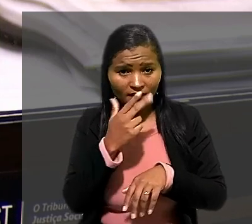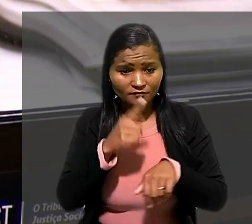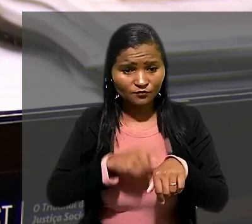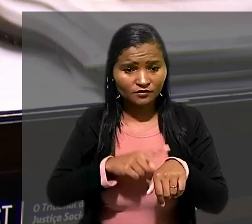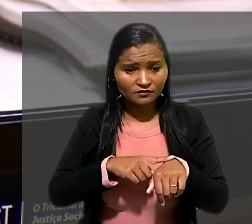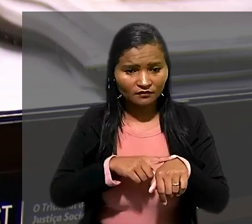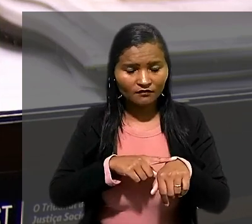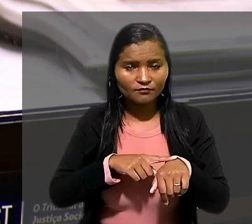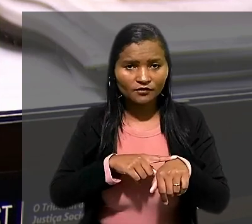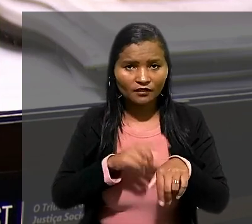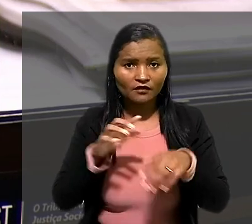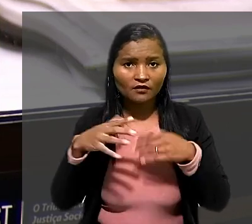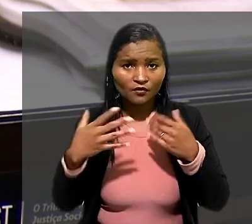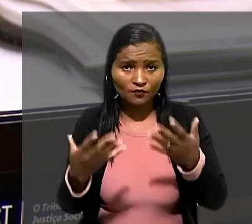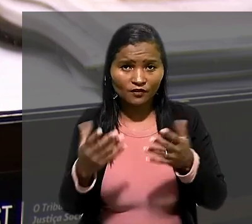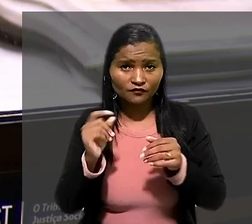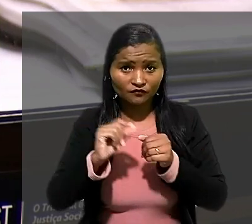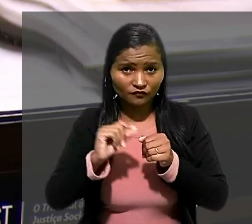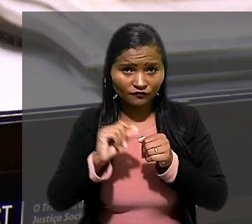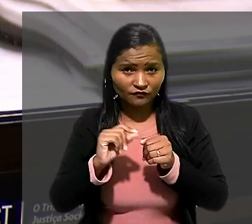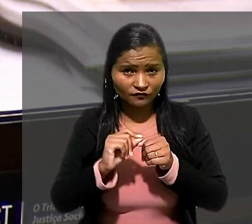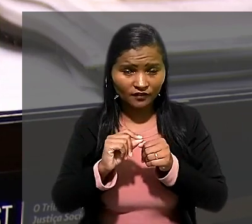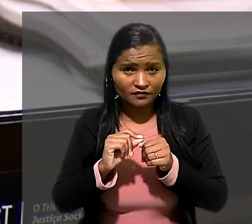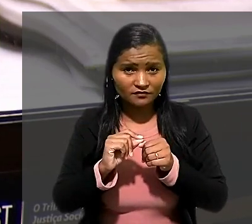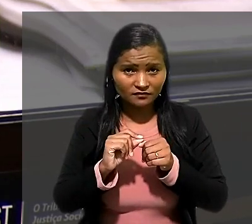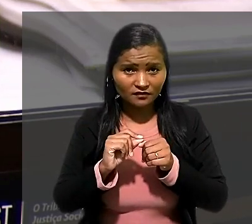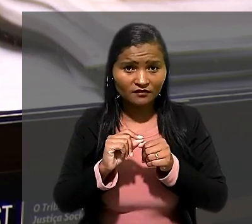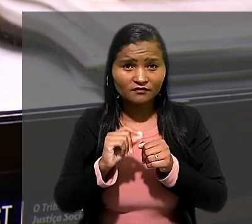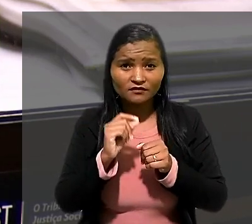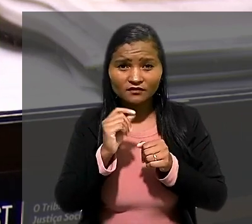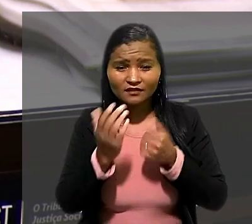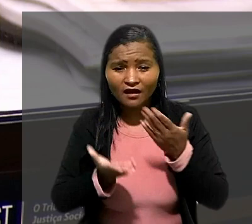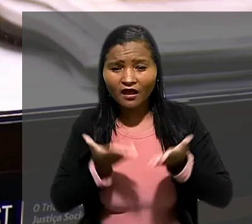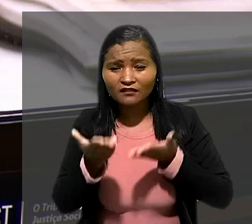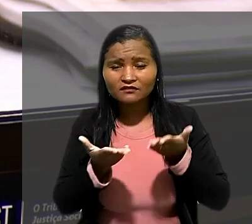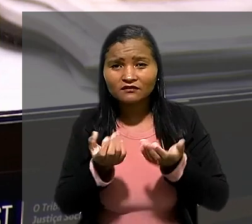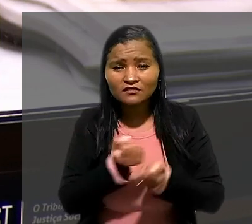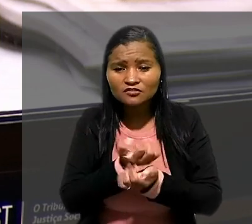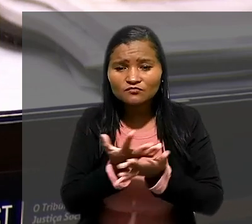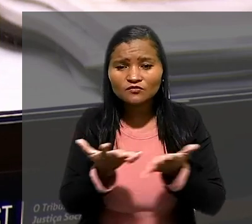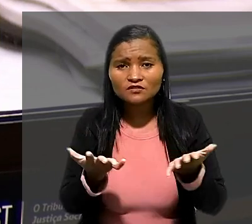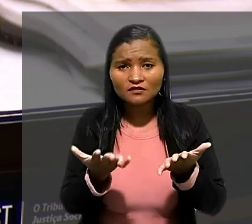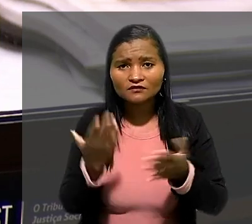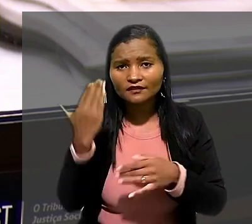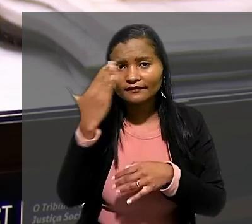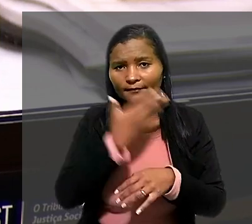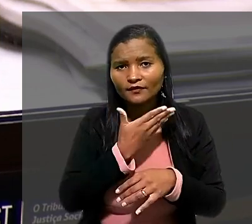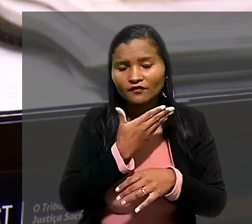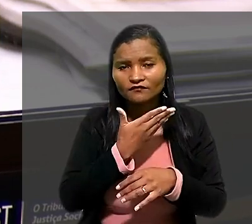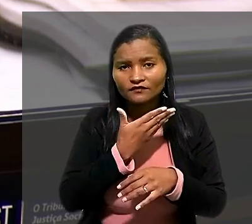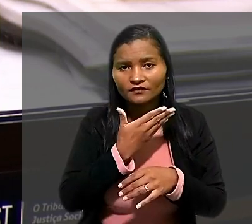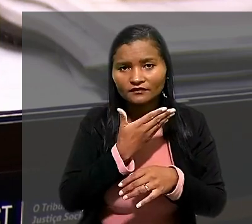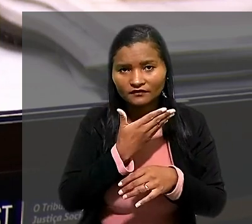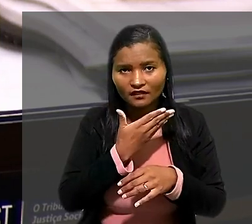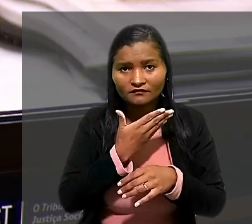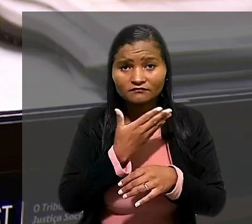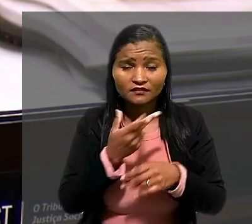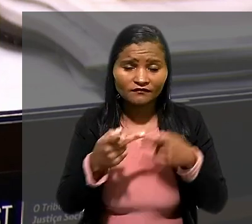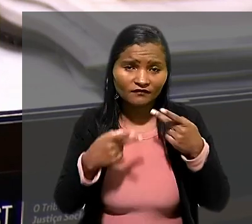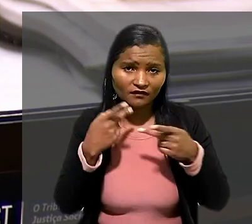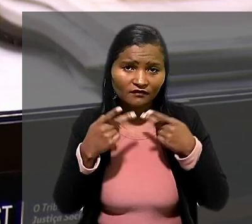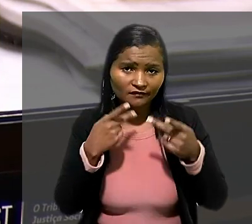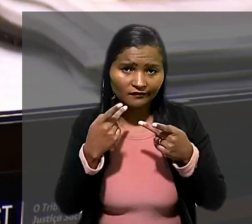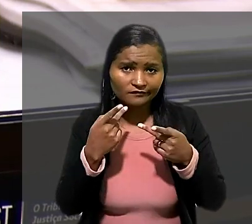quando assim o faz, ela trata da distribuição do ônus da prova. E, tratando